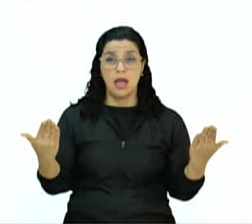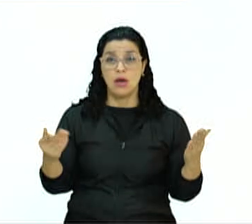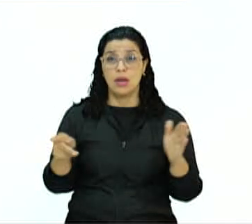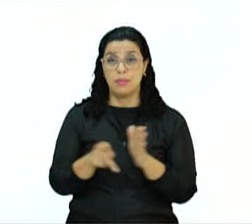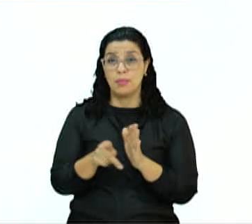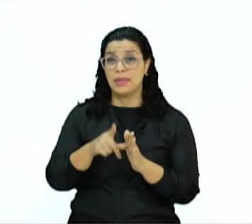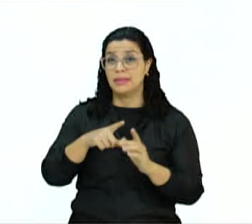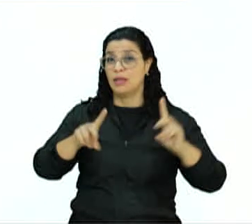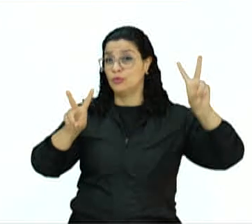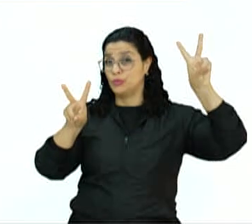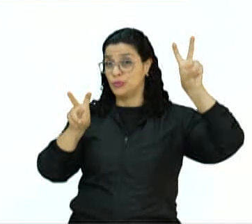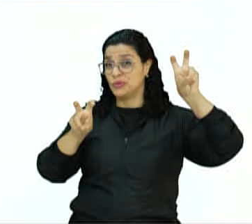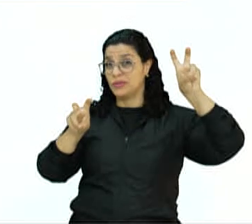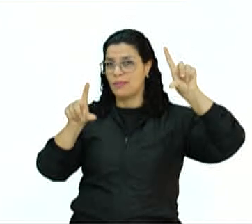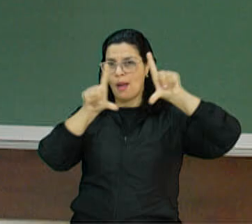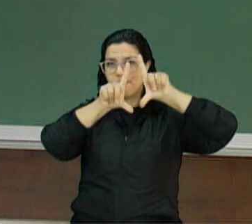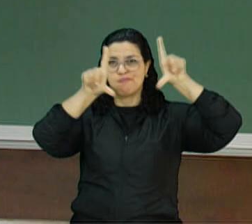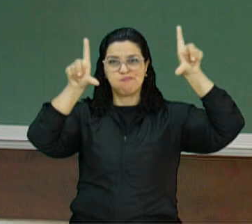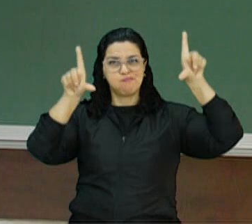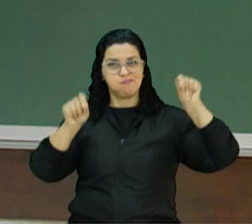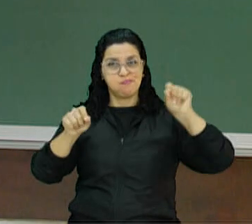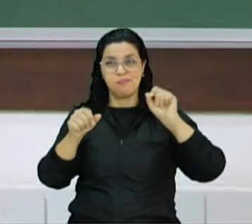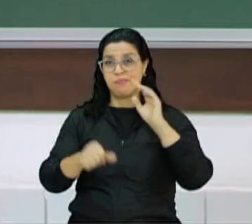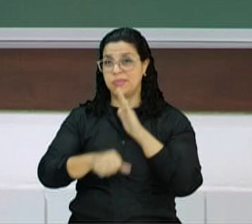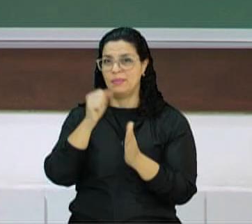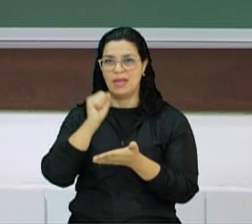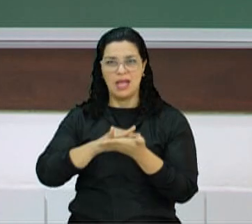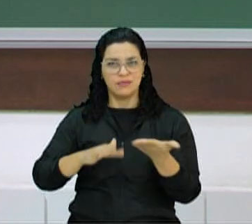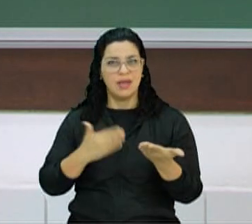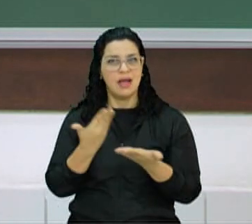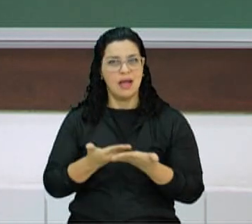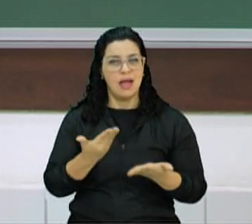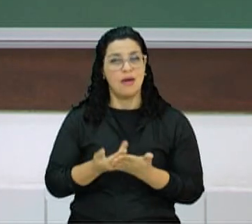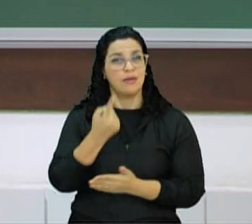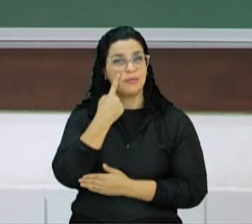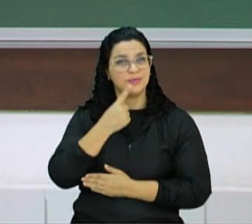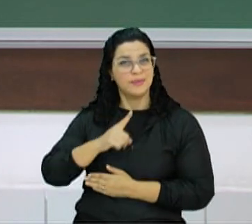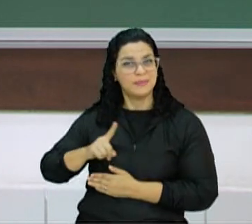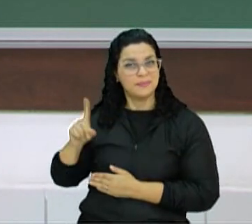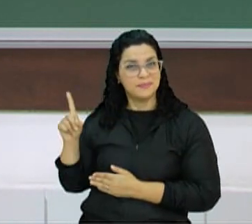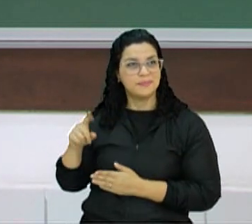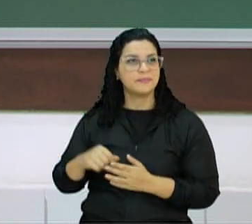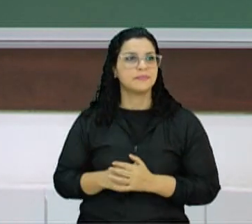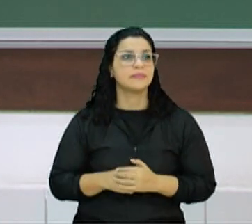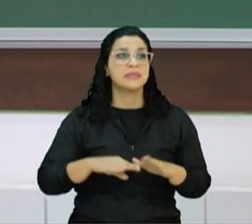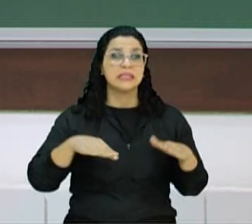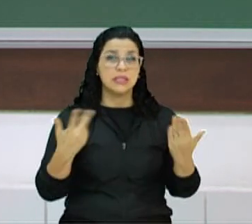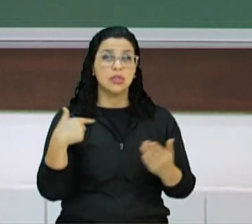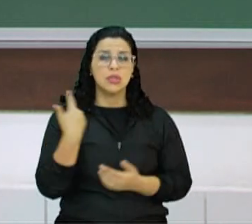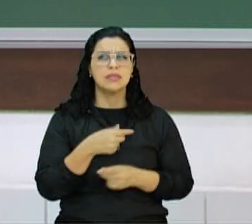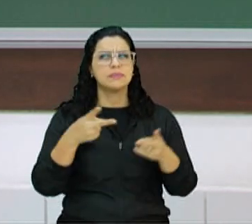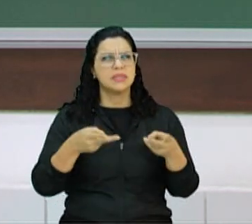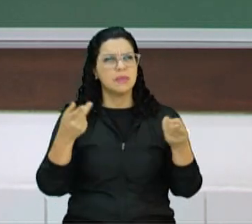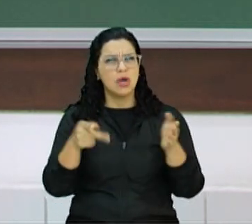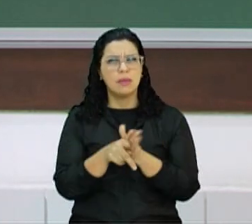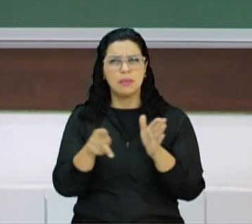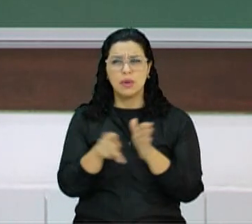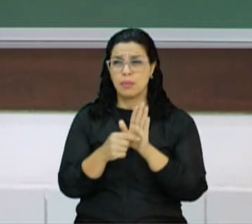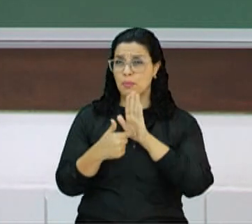Já temos então aqui a nossa primeira atividade da aula, pessoal. Então nós temos ali toda